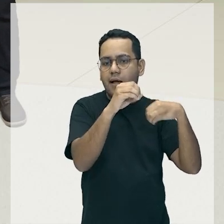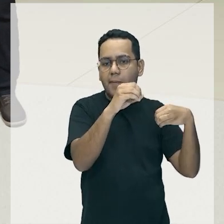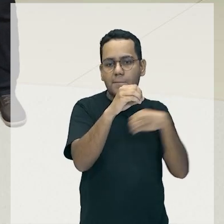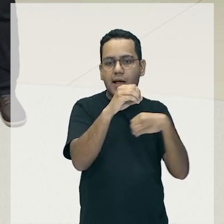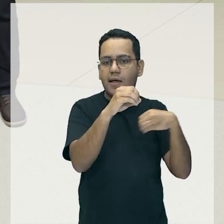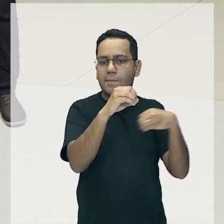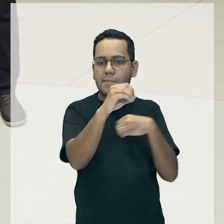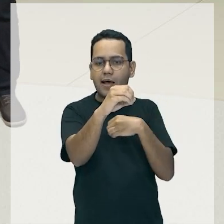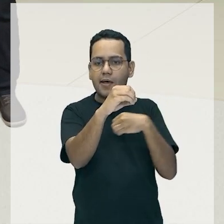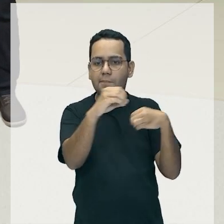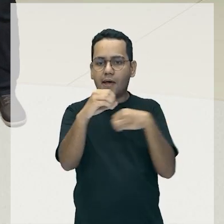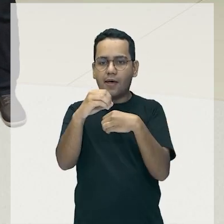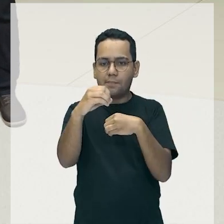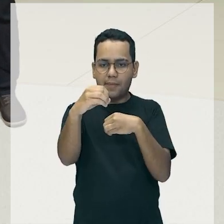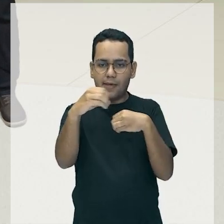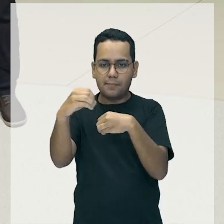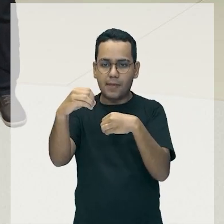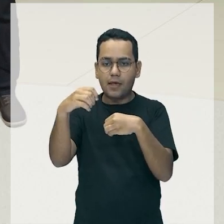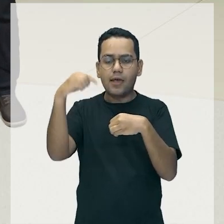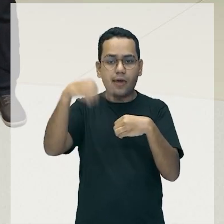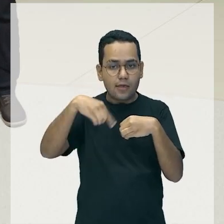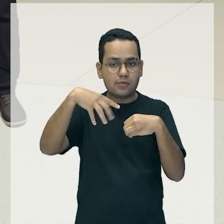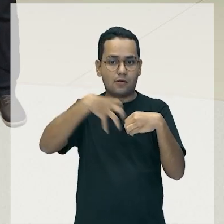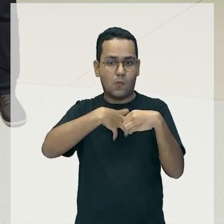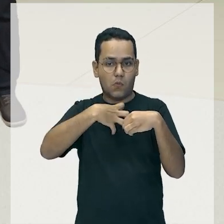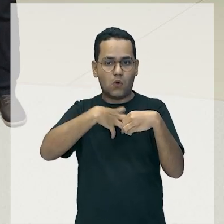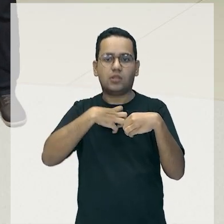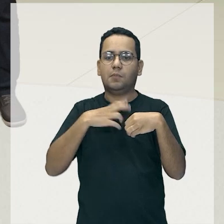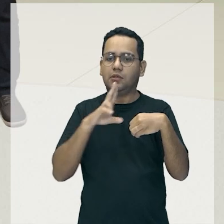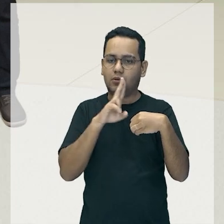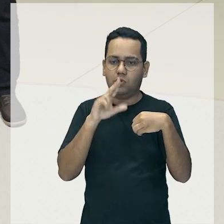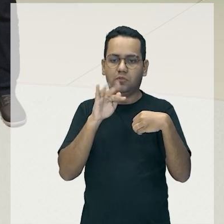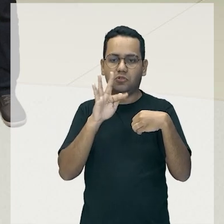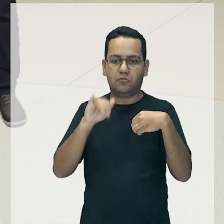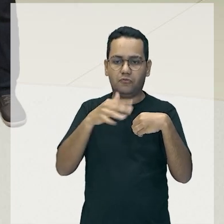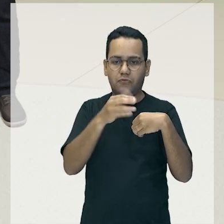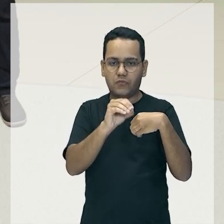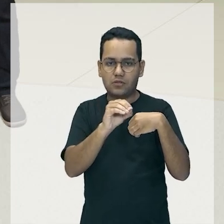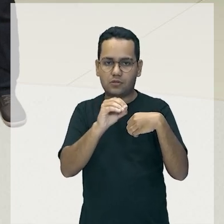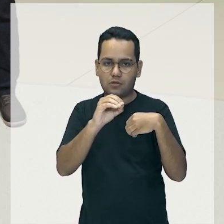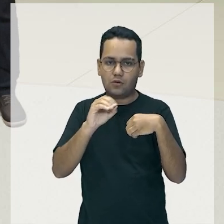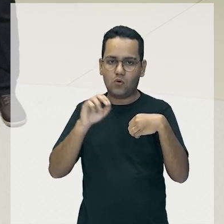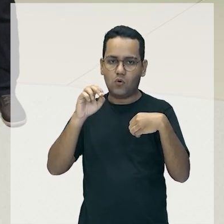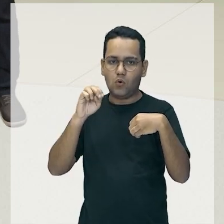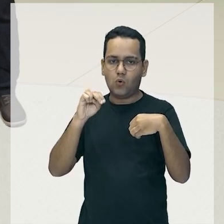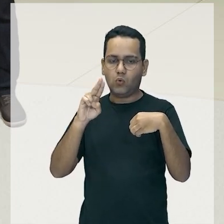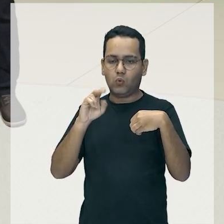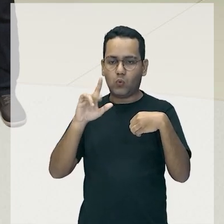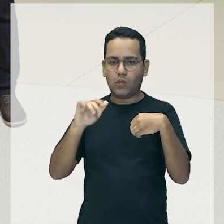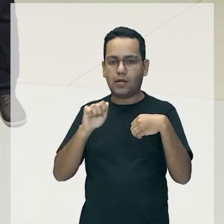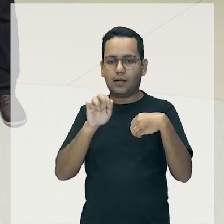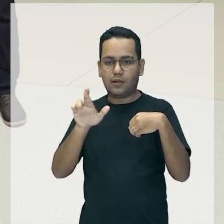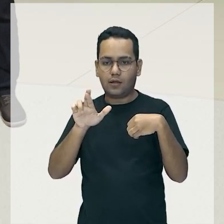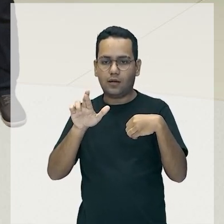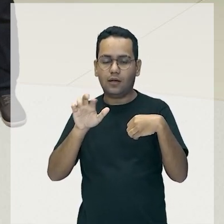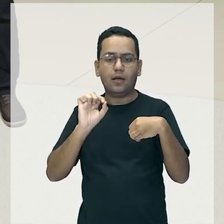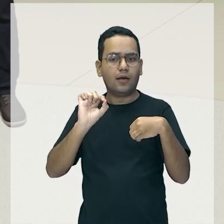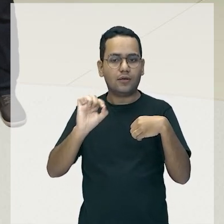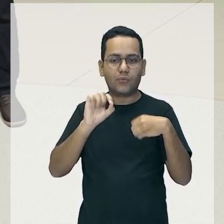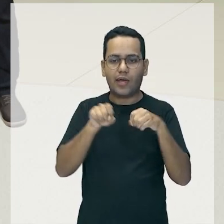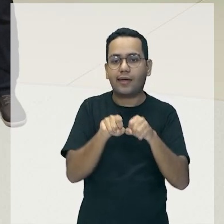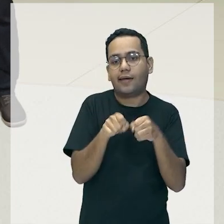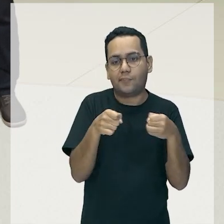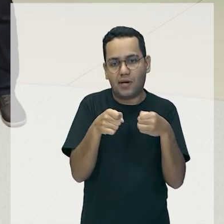tá, pessoal? Então, essa divisão é o que nós chamamos de fissão. Fissionar é quebrar, tá, pessoal? É dividir,